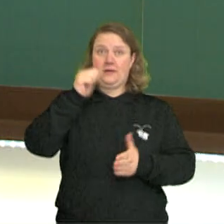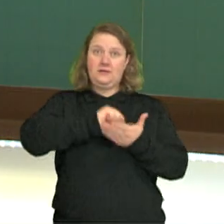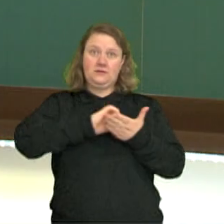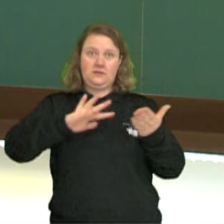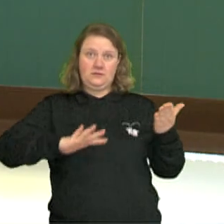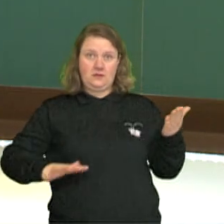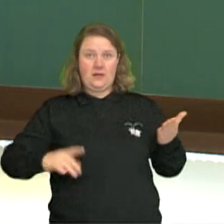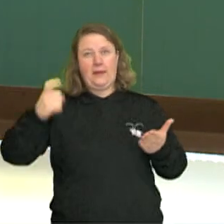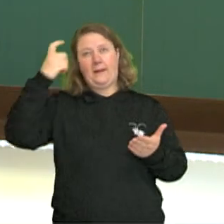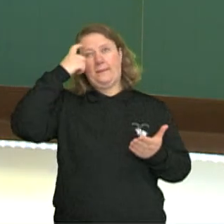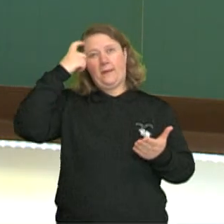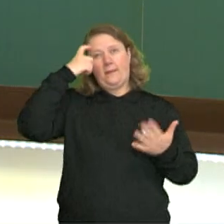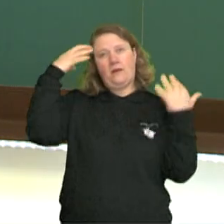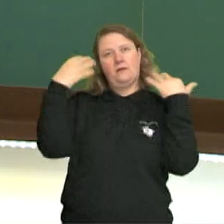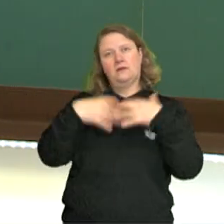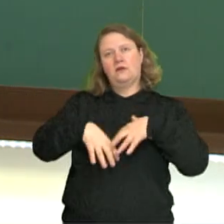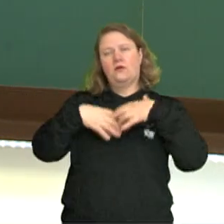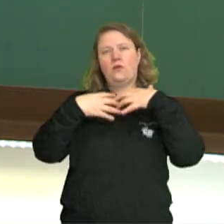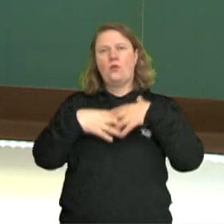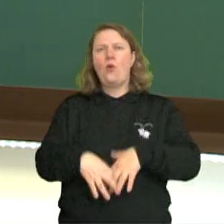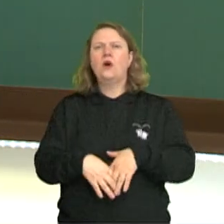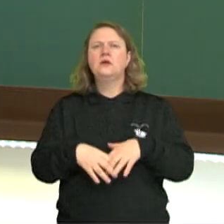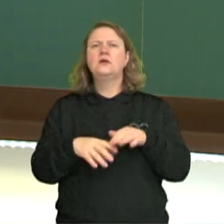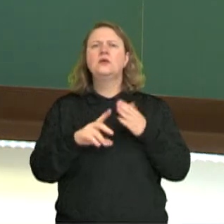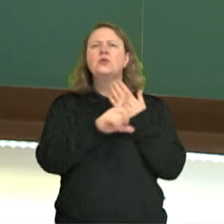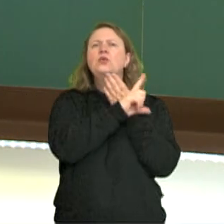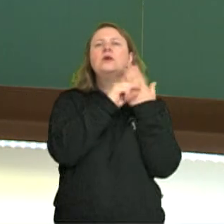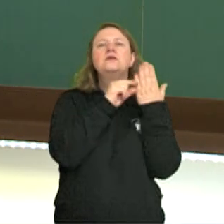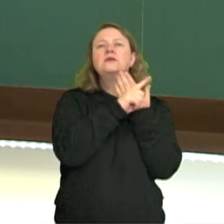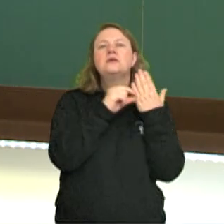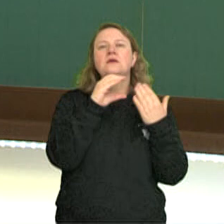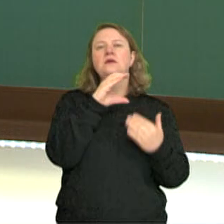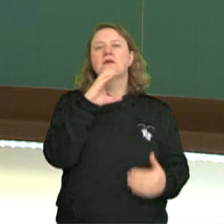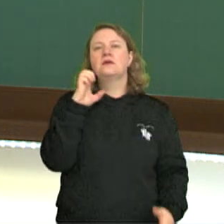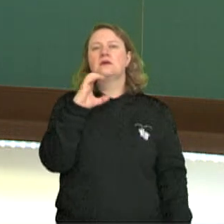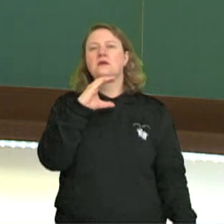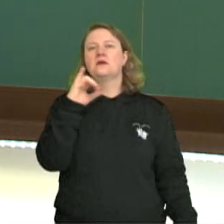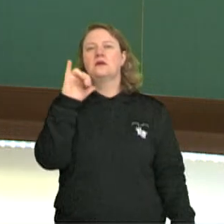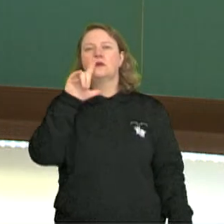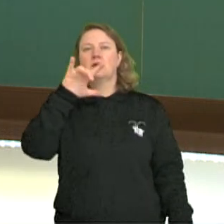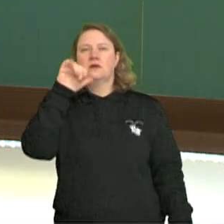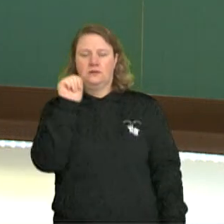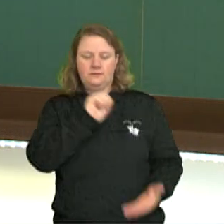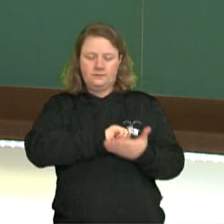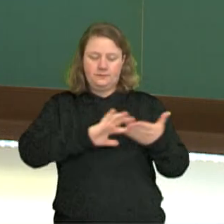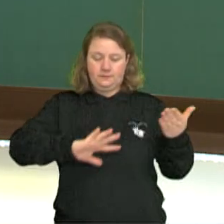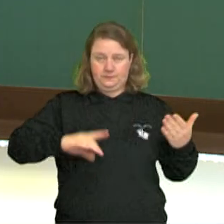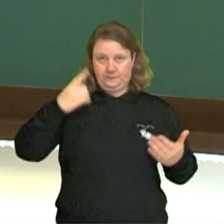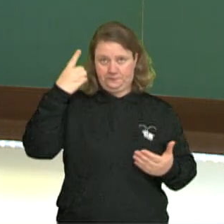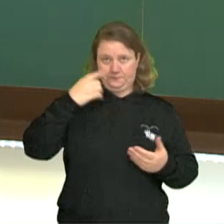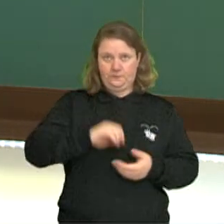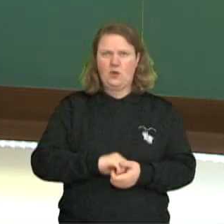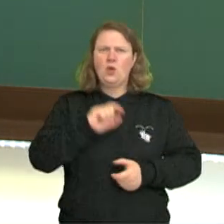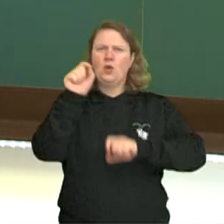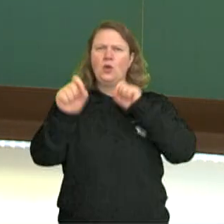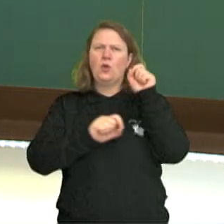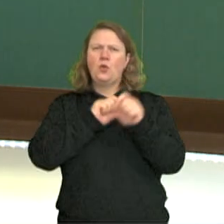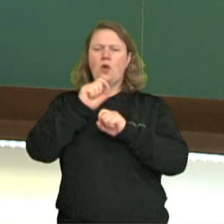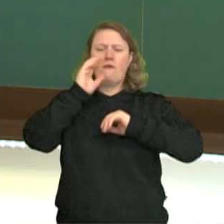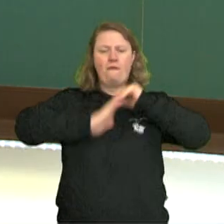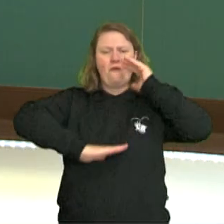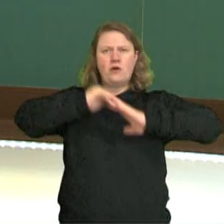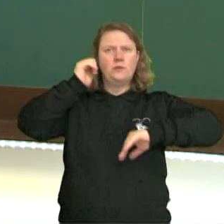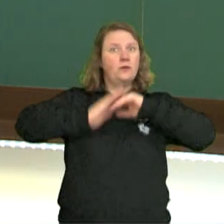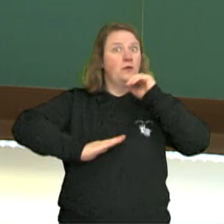partir desse recorte da biografia da nossa querida Cecília. Atividade 1. Quais foram as profissões de